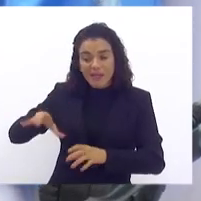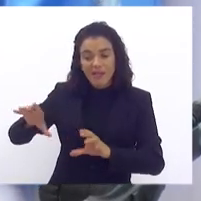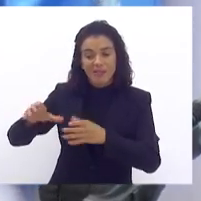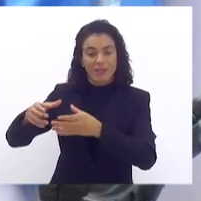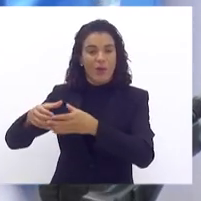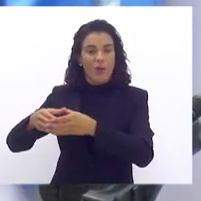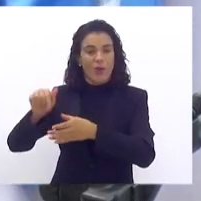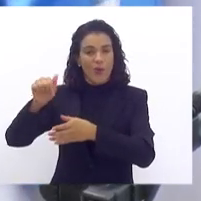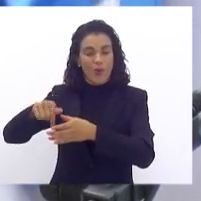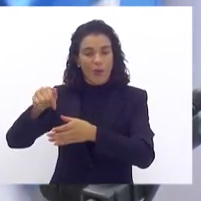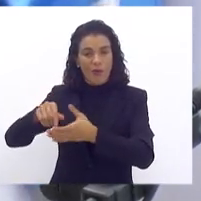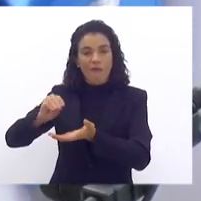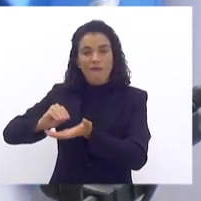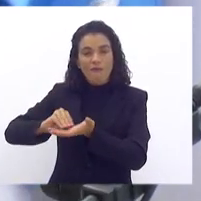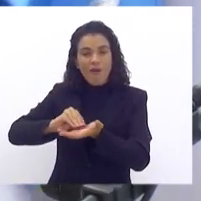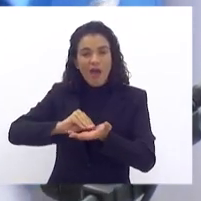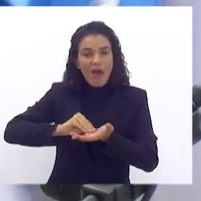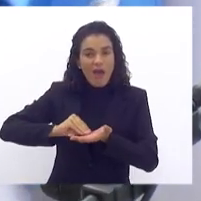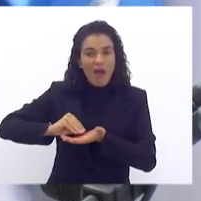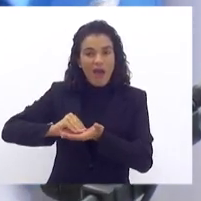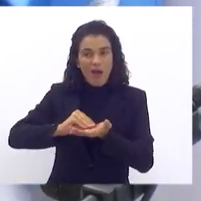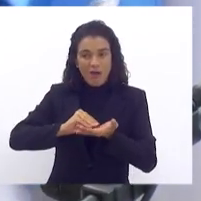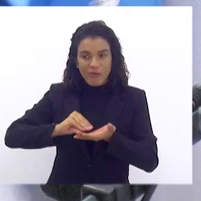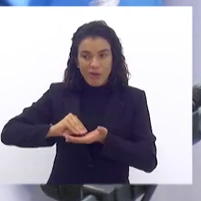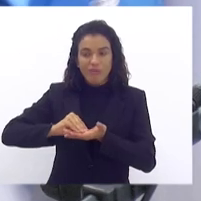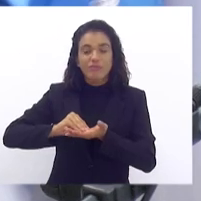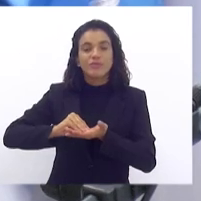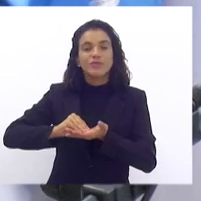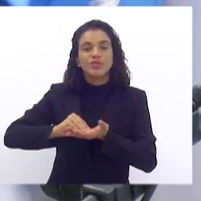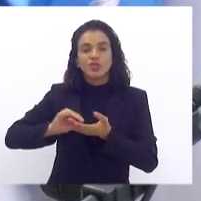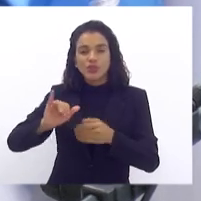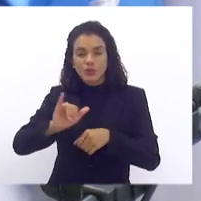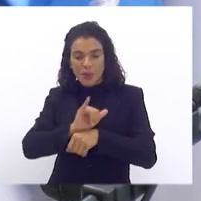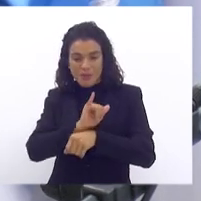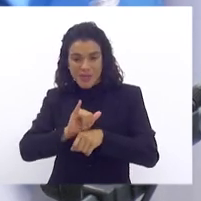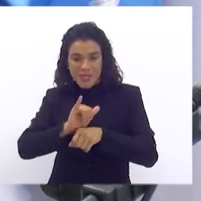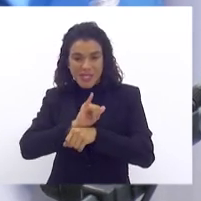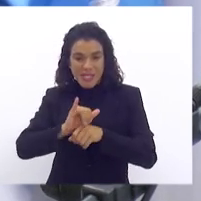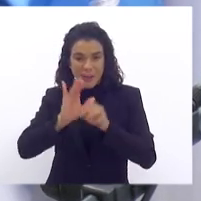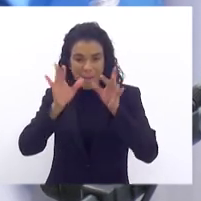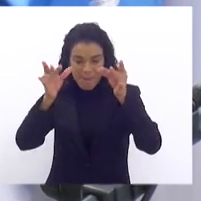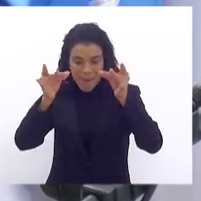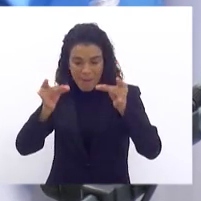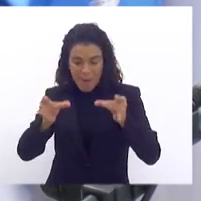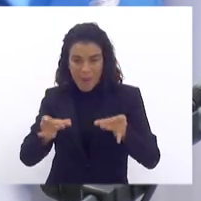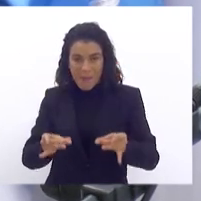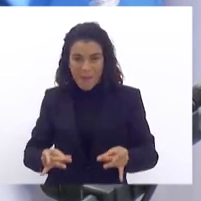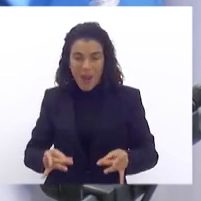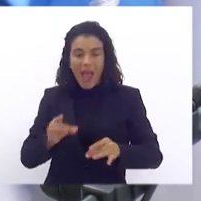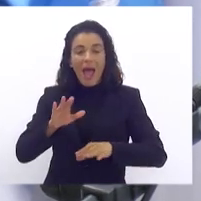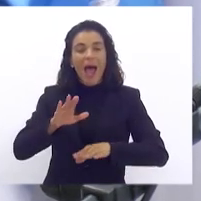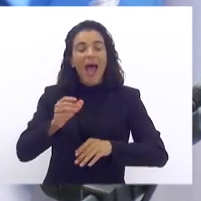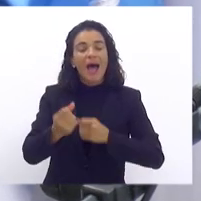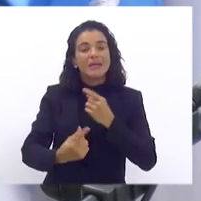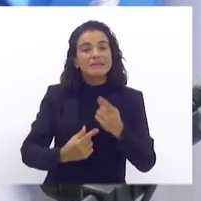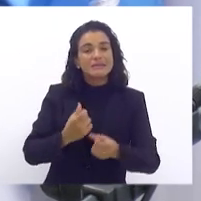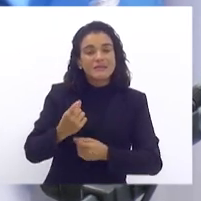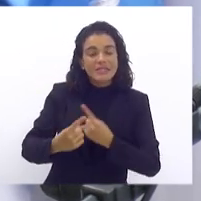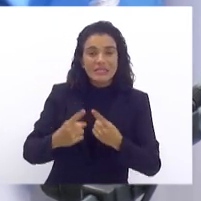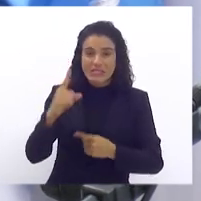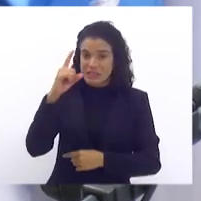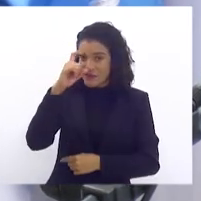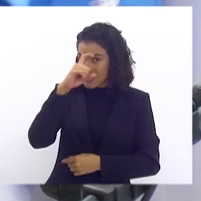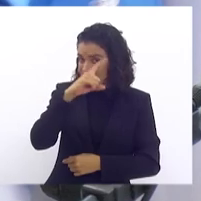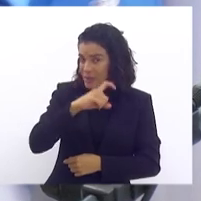a ausência do elenco de uma medida específica muitas das vezes inviabilizaria